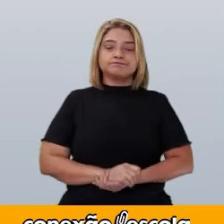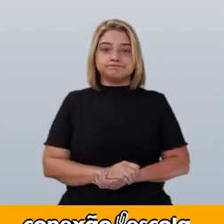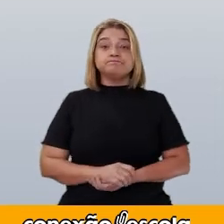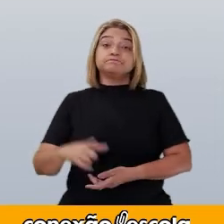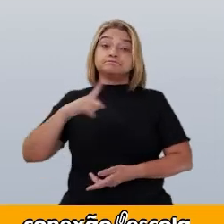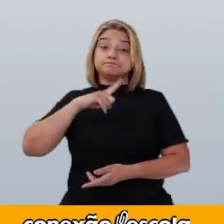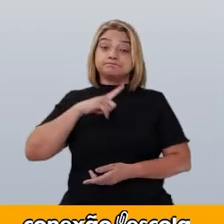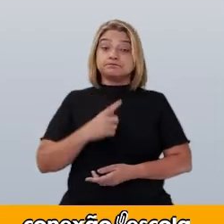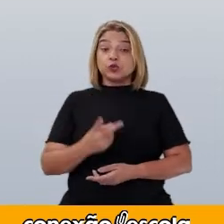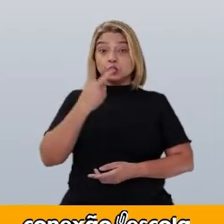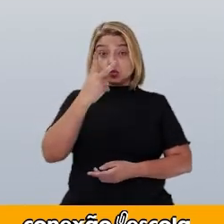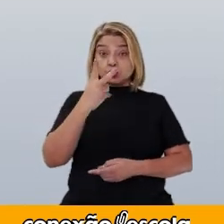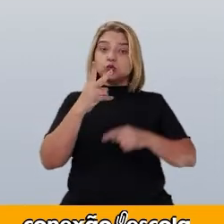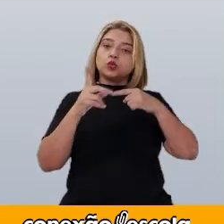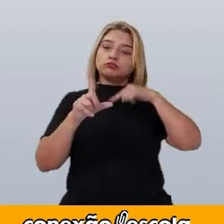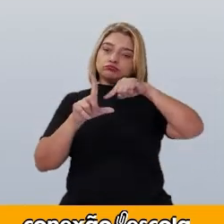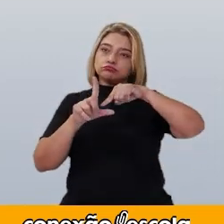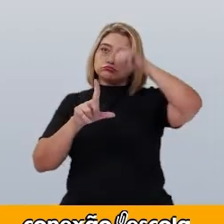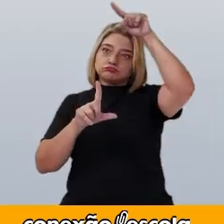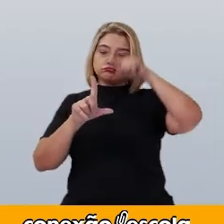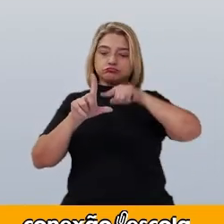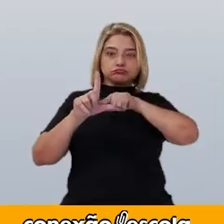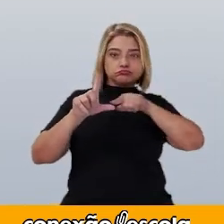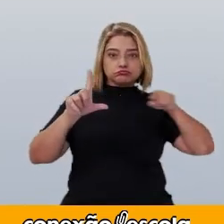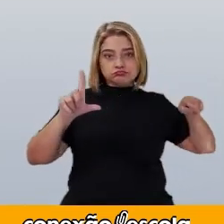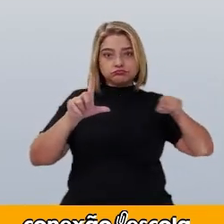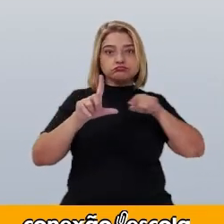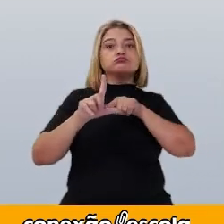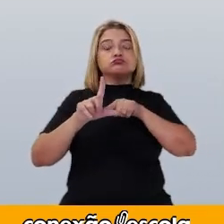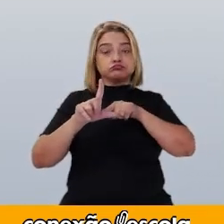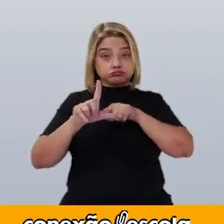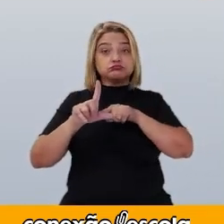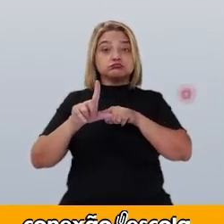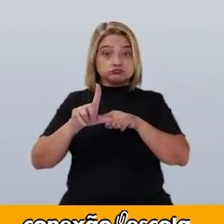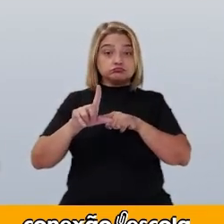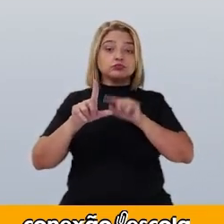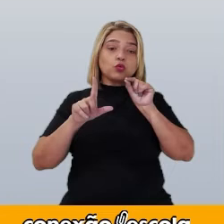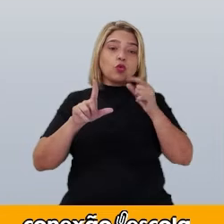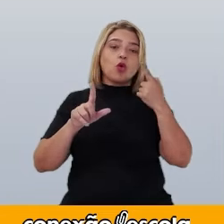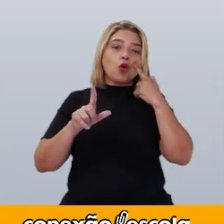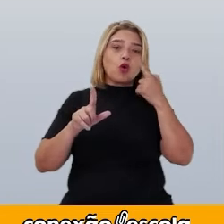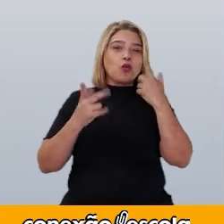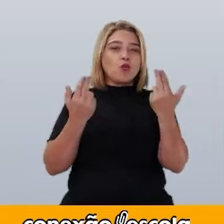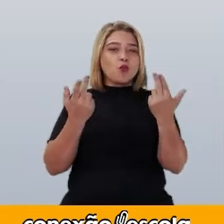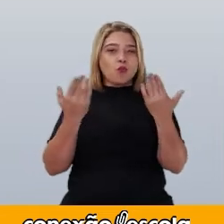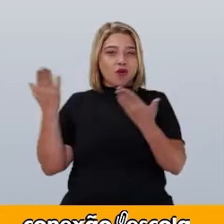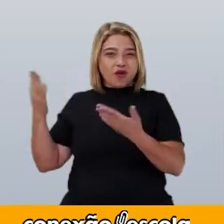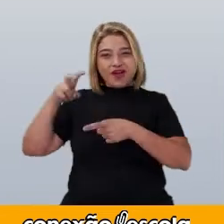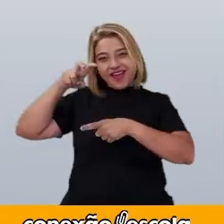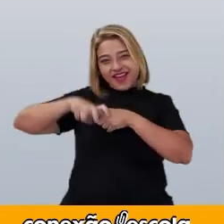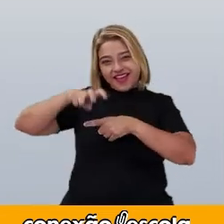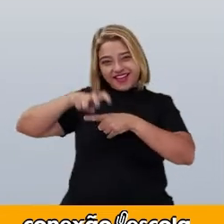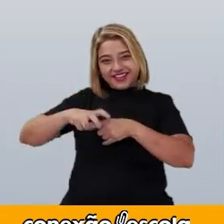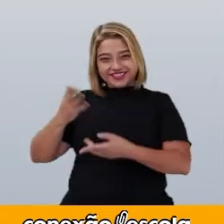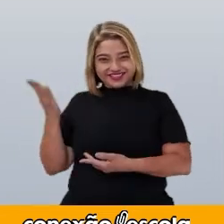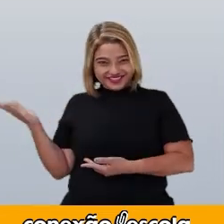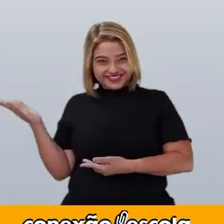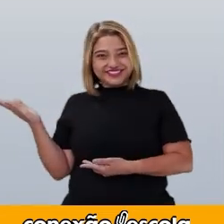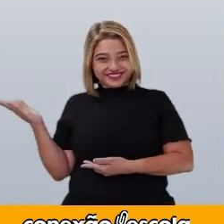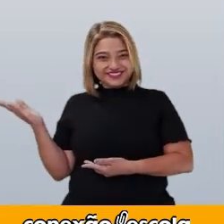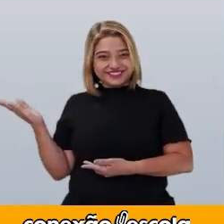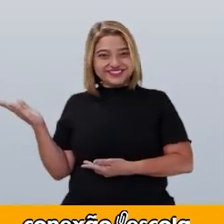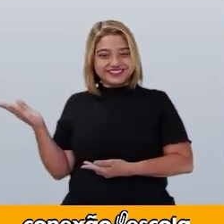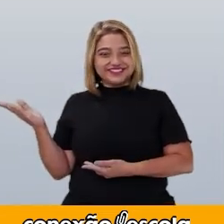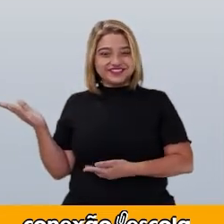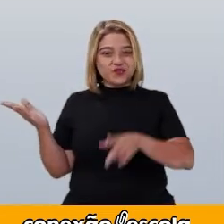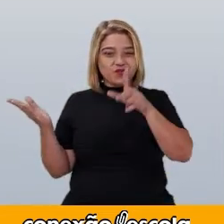temos duas semirretas na mesma origem, como você está vendo no slide.